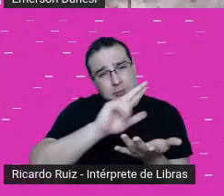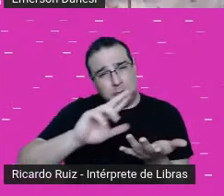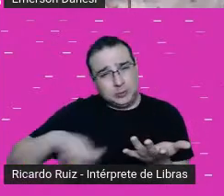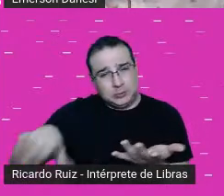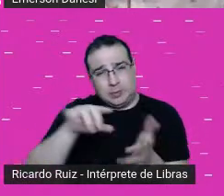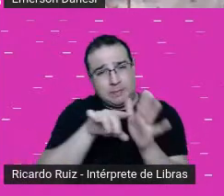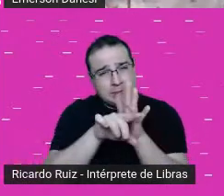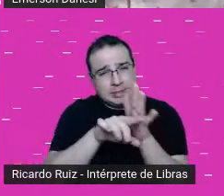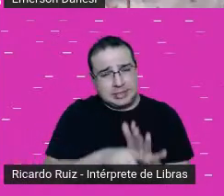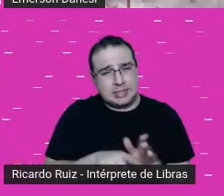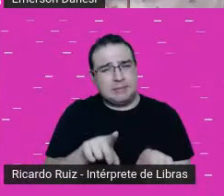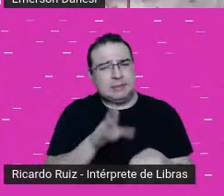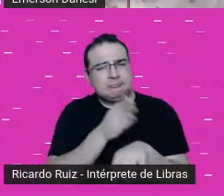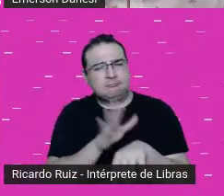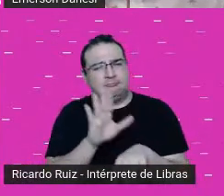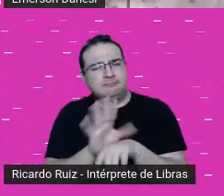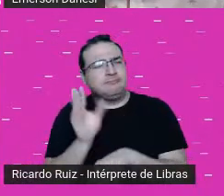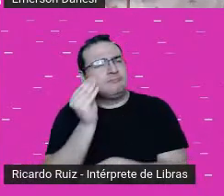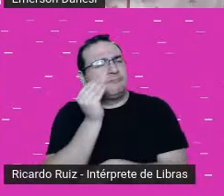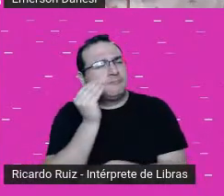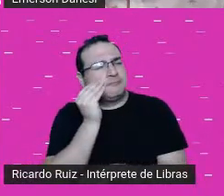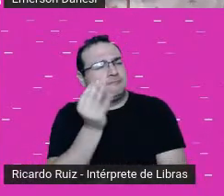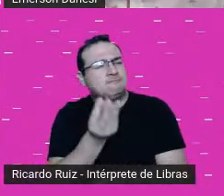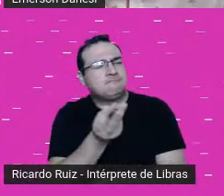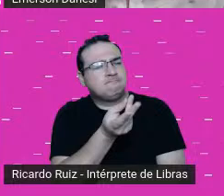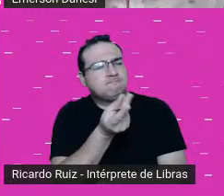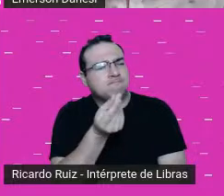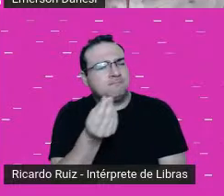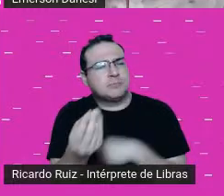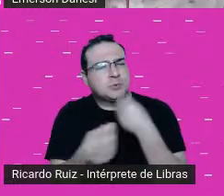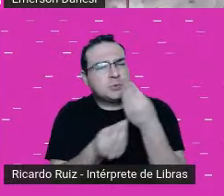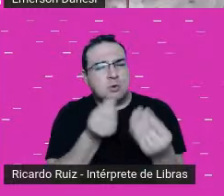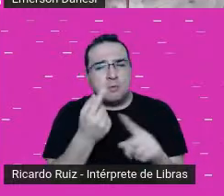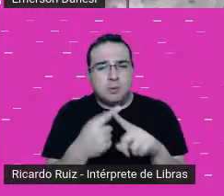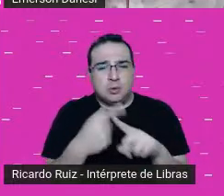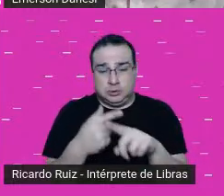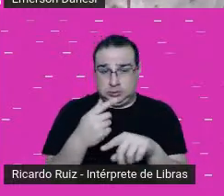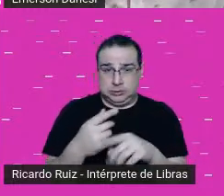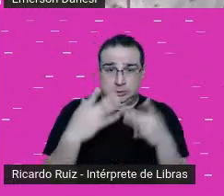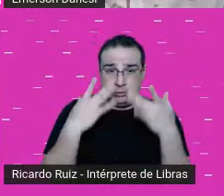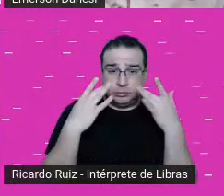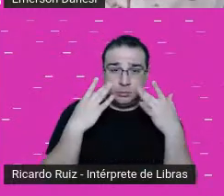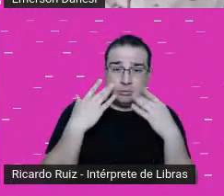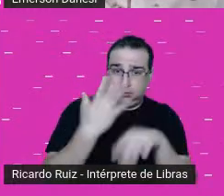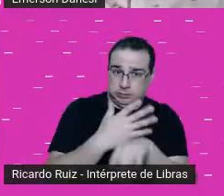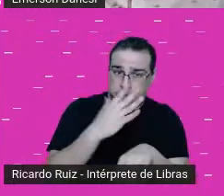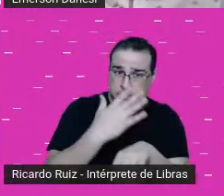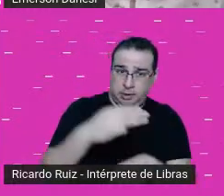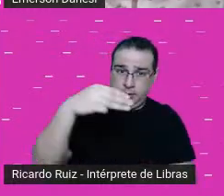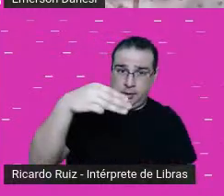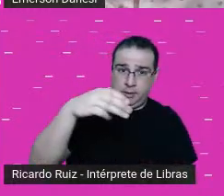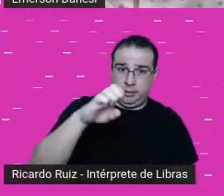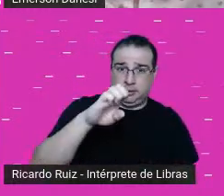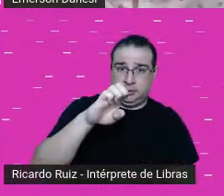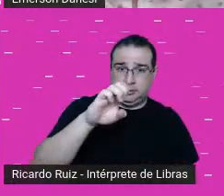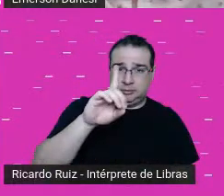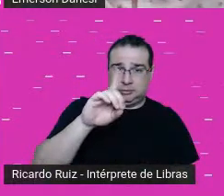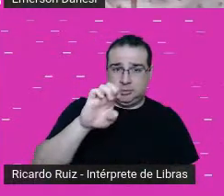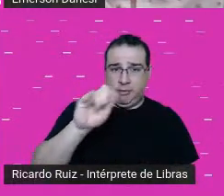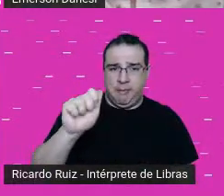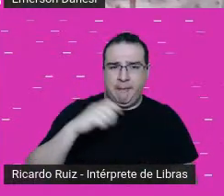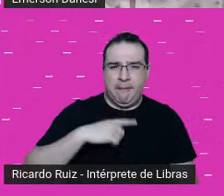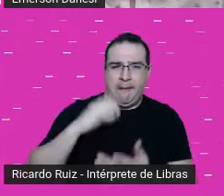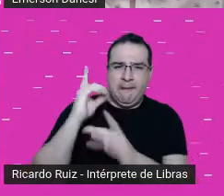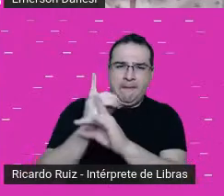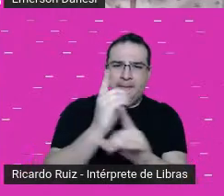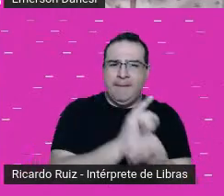experimentação. Eu lembro que no começo, quando a gente começou a ensaiar a Medeia, a gente estava também fazendo a gente tinha uma série de encontros para